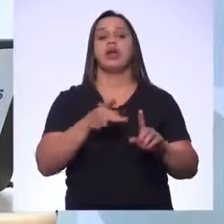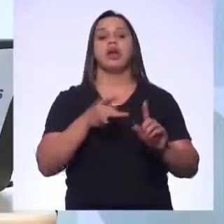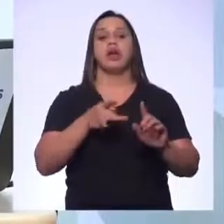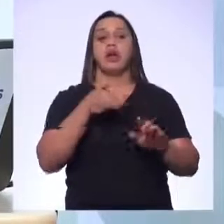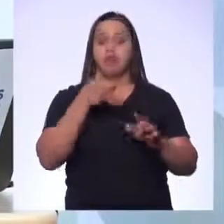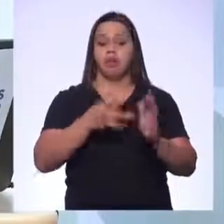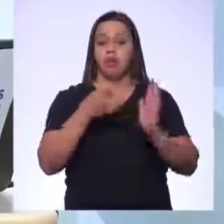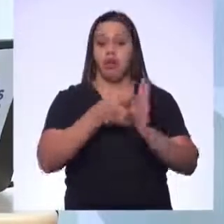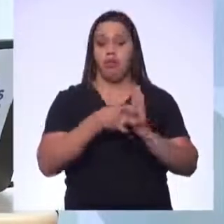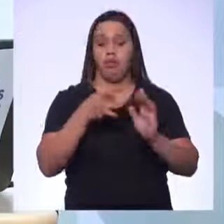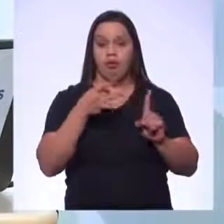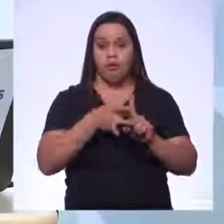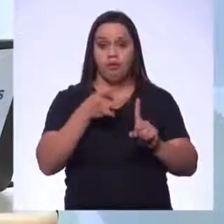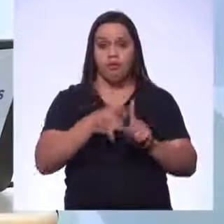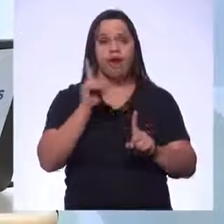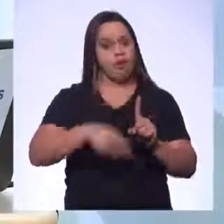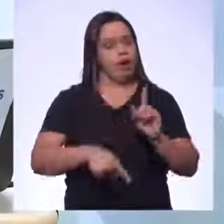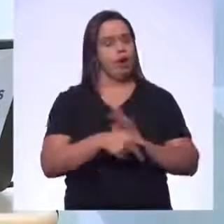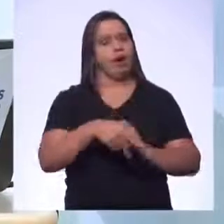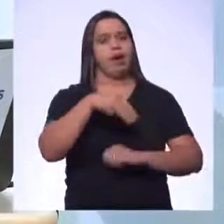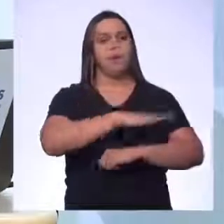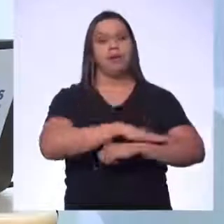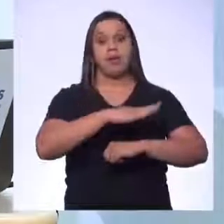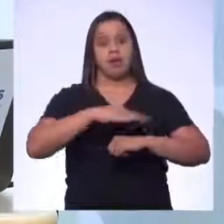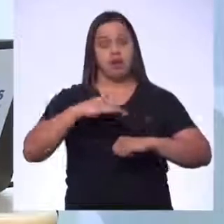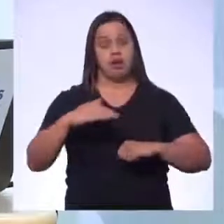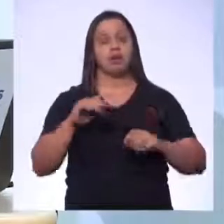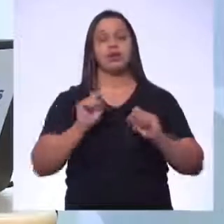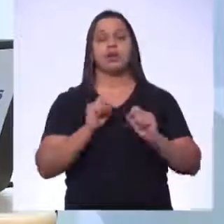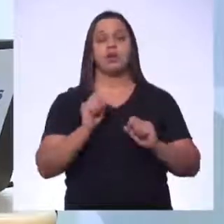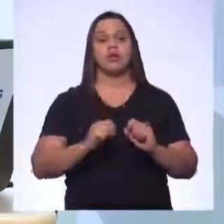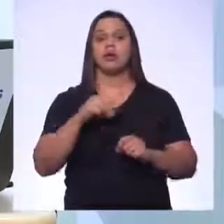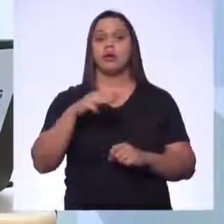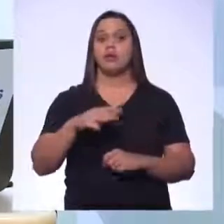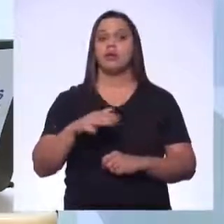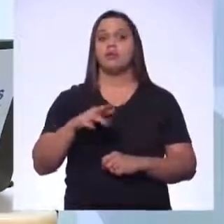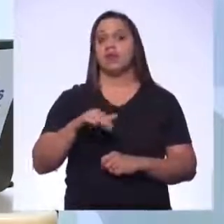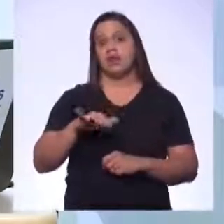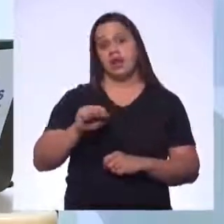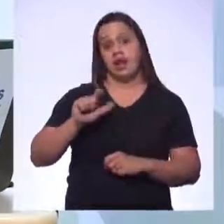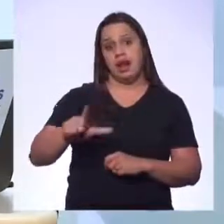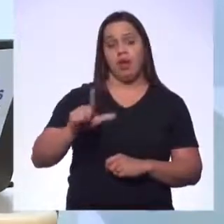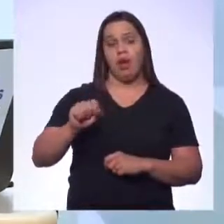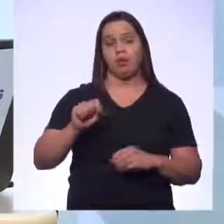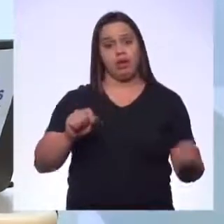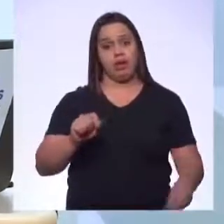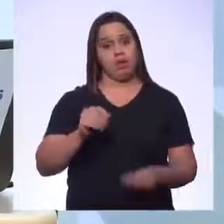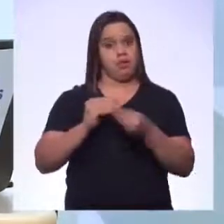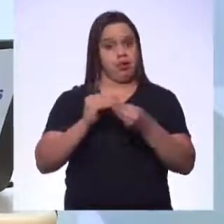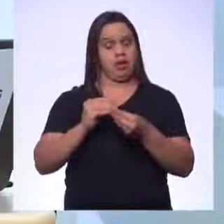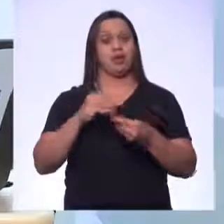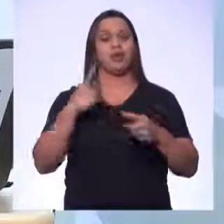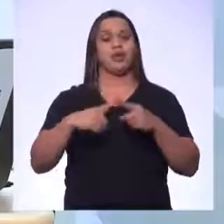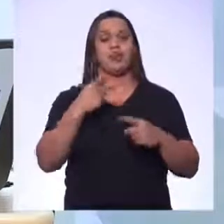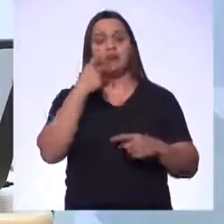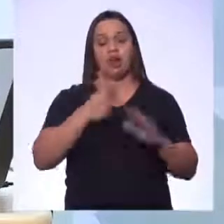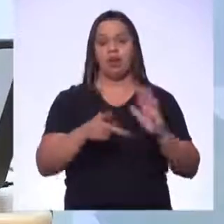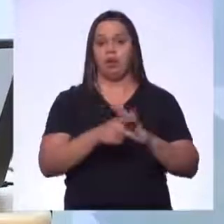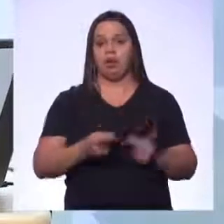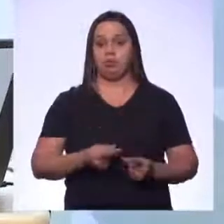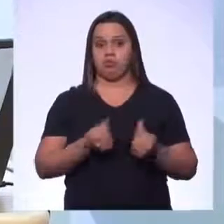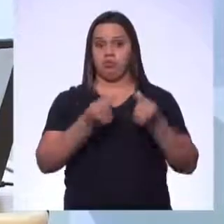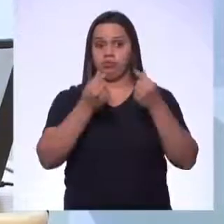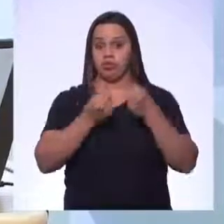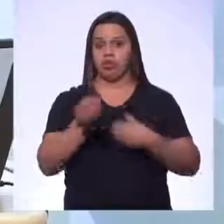tem valor econômico. O mineral é o que se tem o agregado do minério. Tá? Então, quando fala na questão econômica, a questão